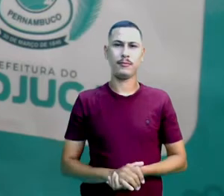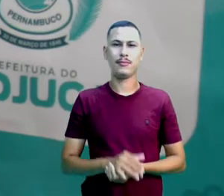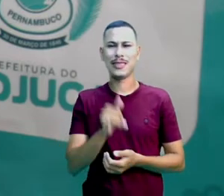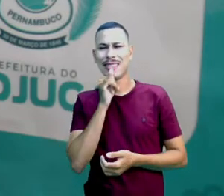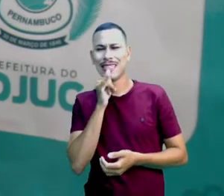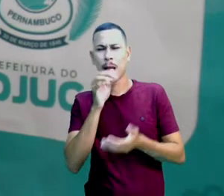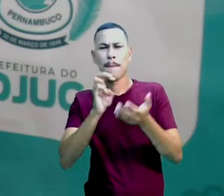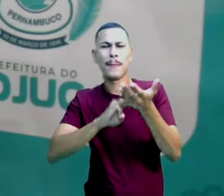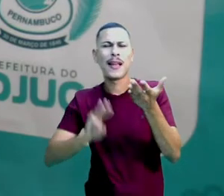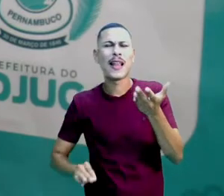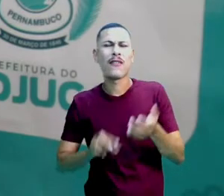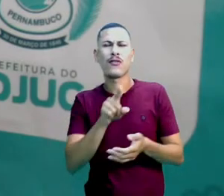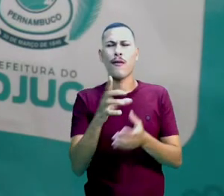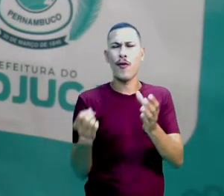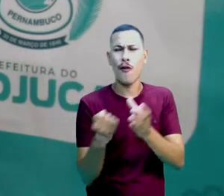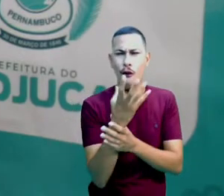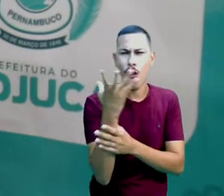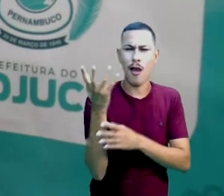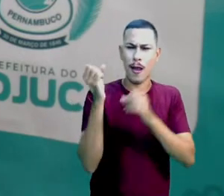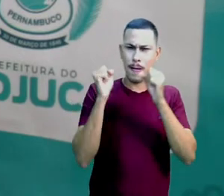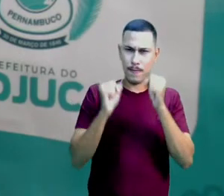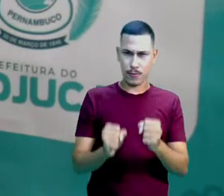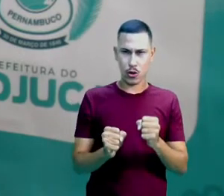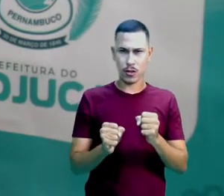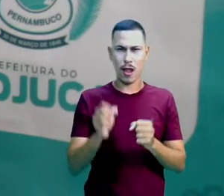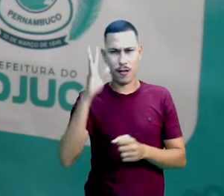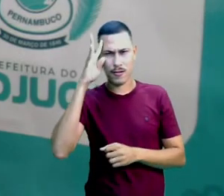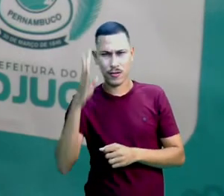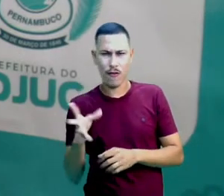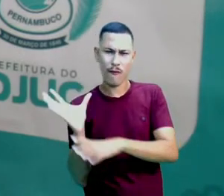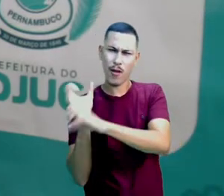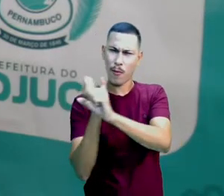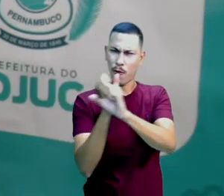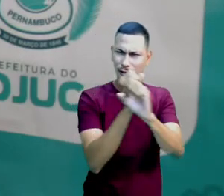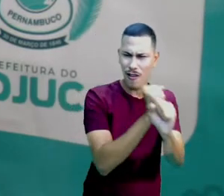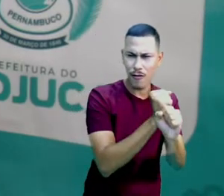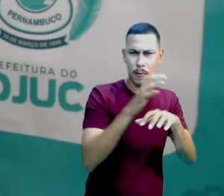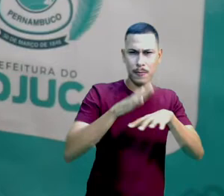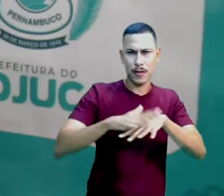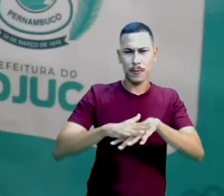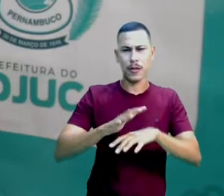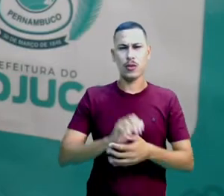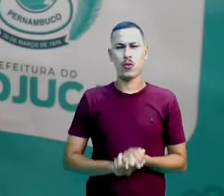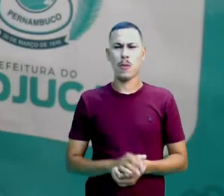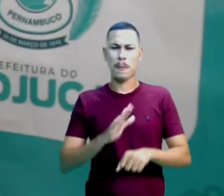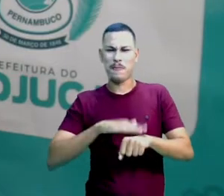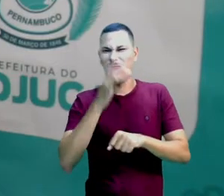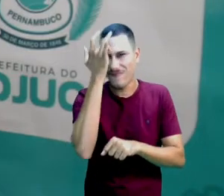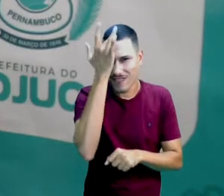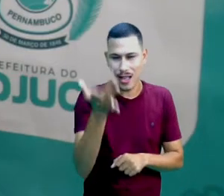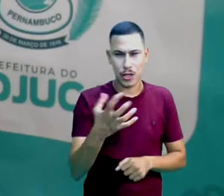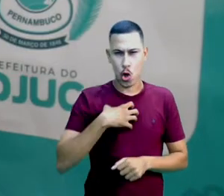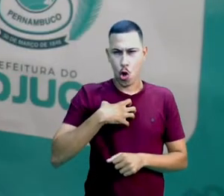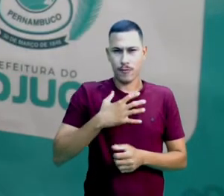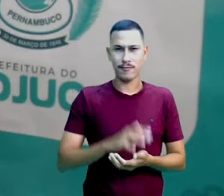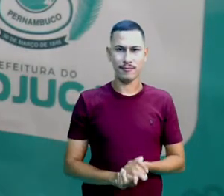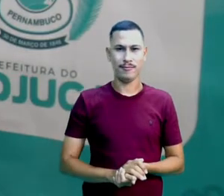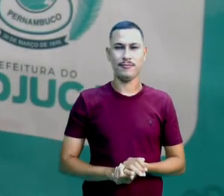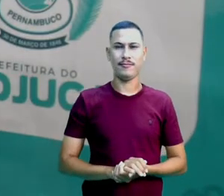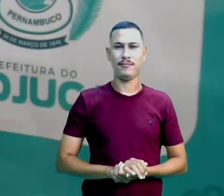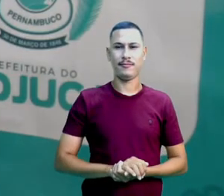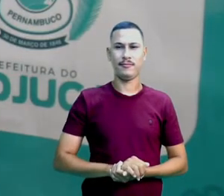estratégia que você vai criar aí para que você possa resolver os problemas matemáticos com mais facilidade? Vamos